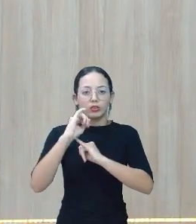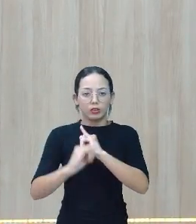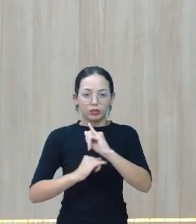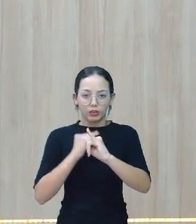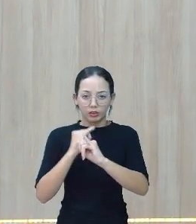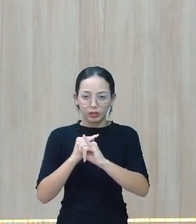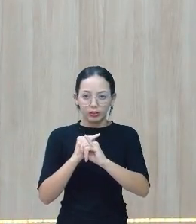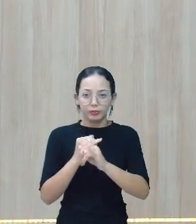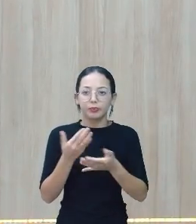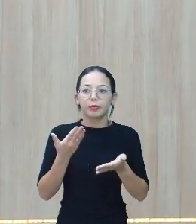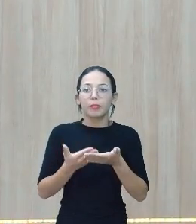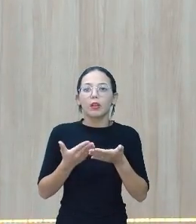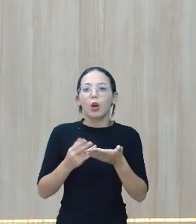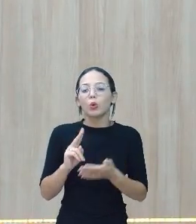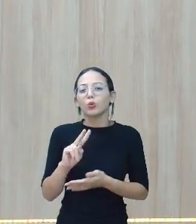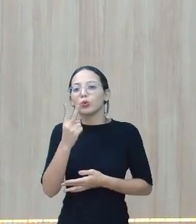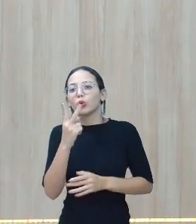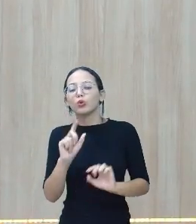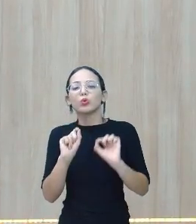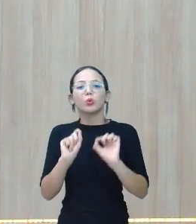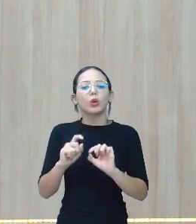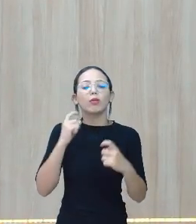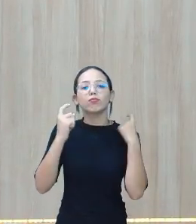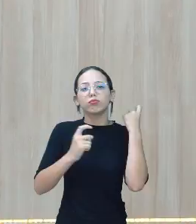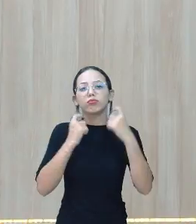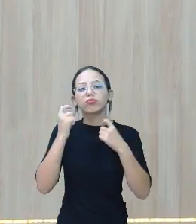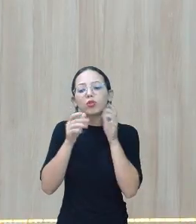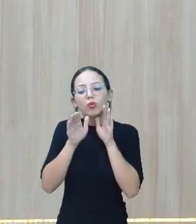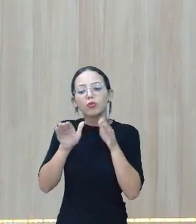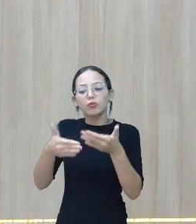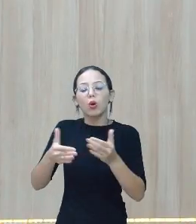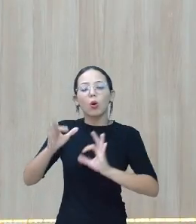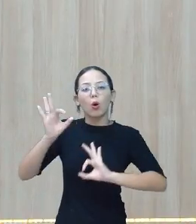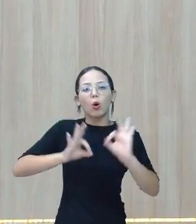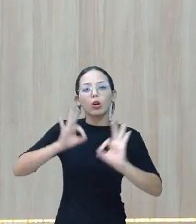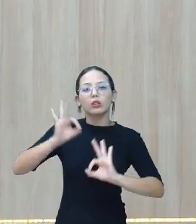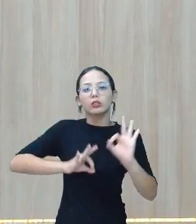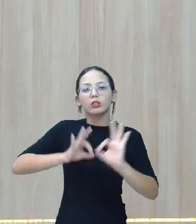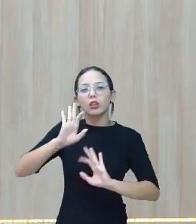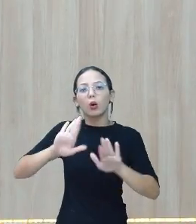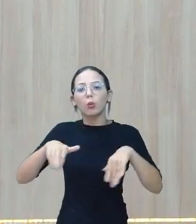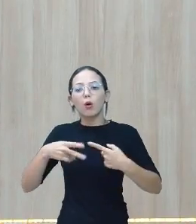certo? Essa aula 2, ela vai se preocupar um pouco em organizar quais